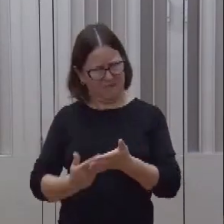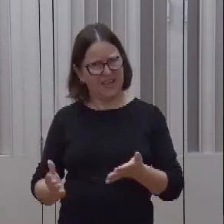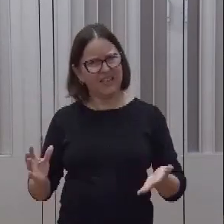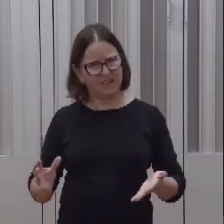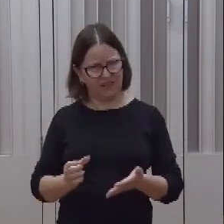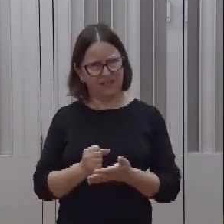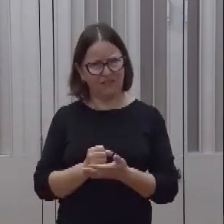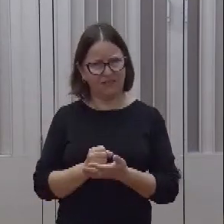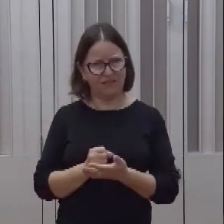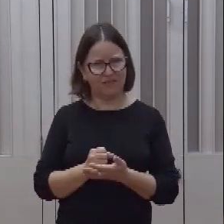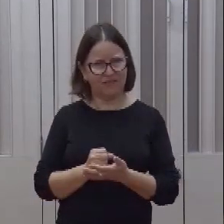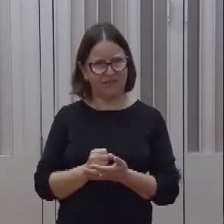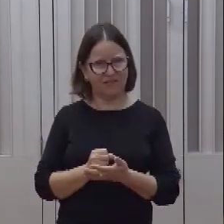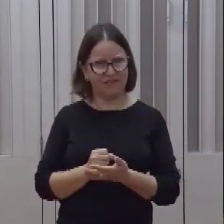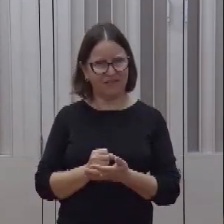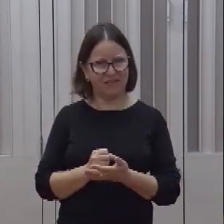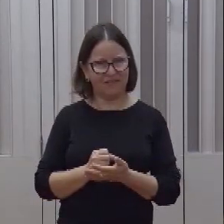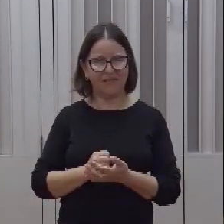salvação?